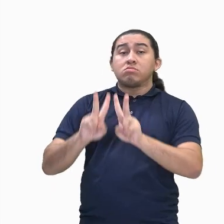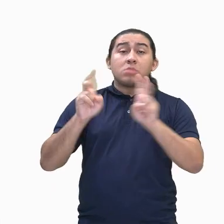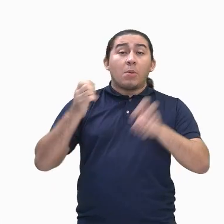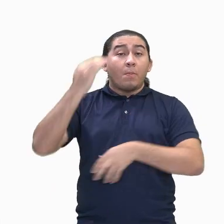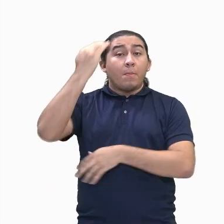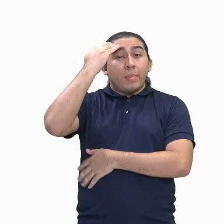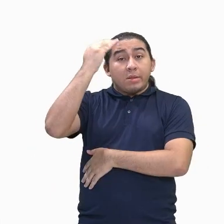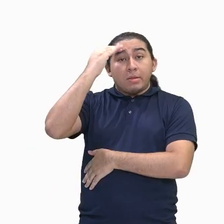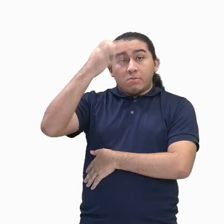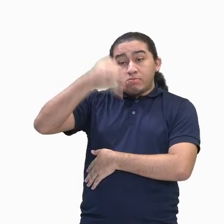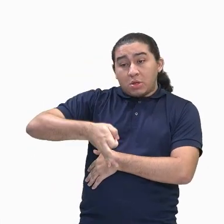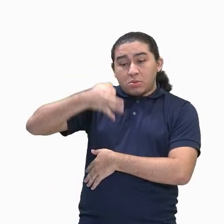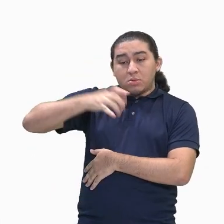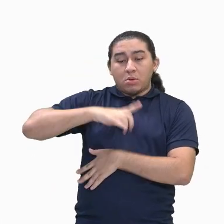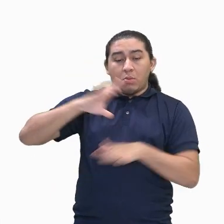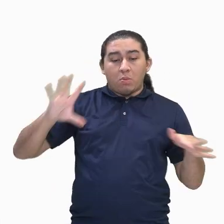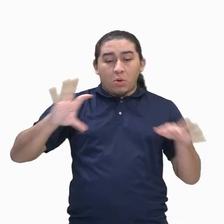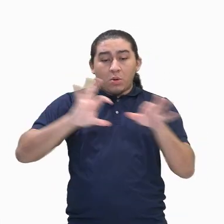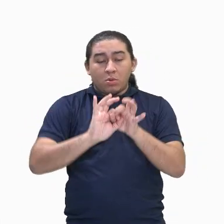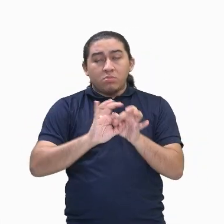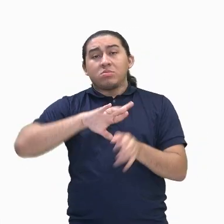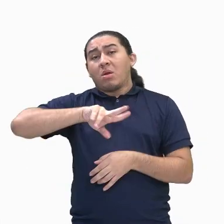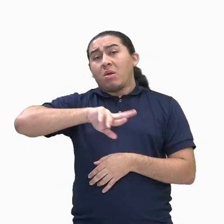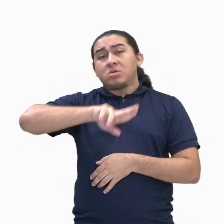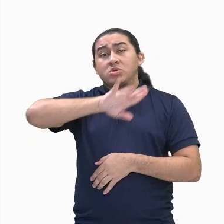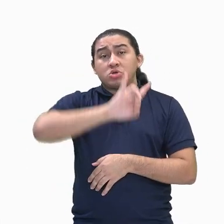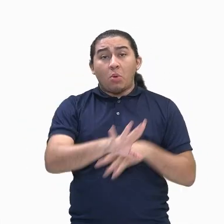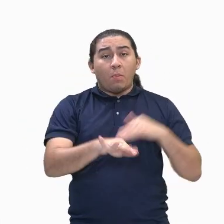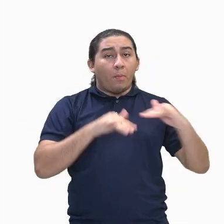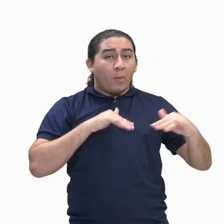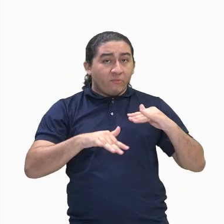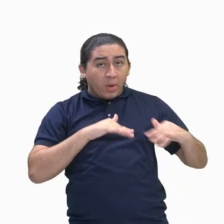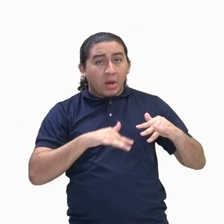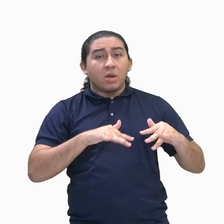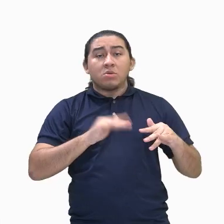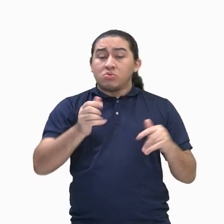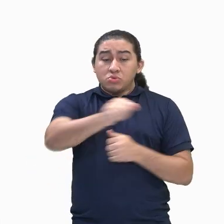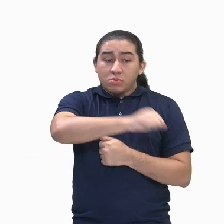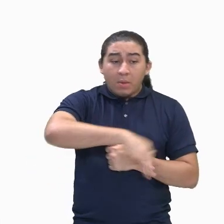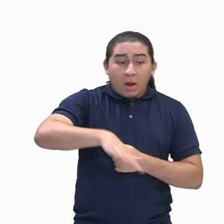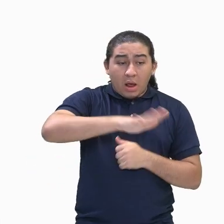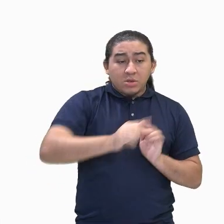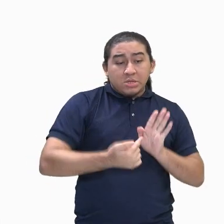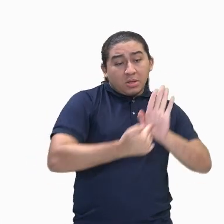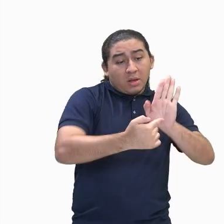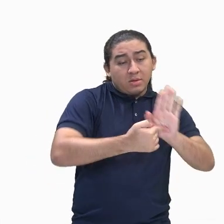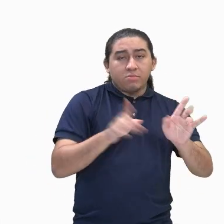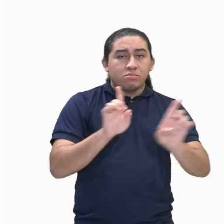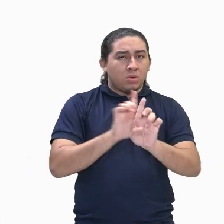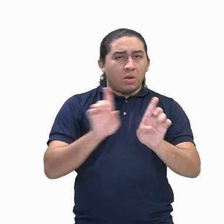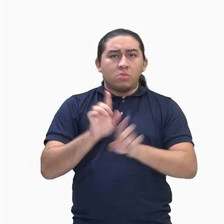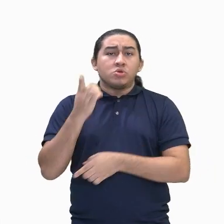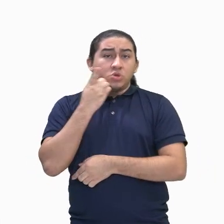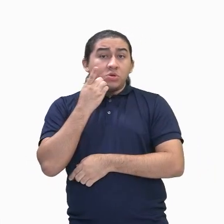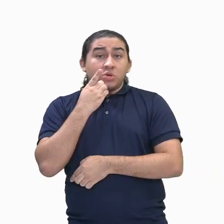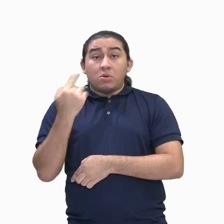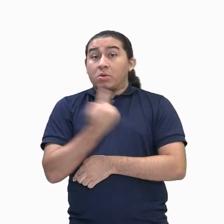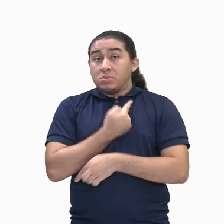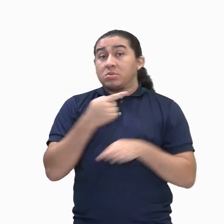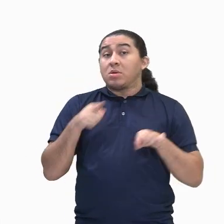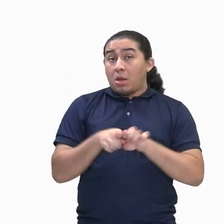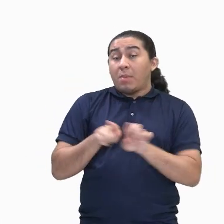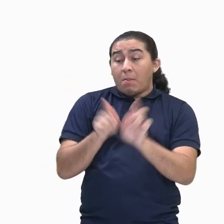está interligado não só ao movimento no palco, mas no nosso cotidiano, que é aquela forma